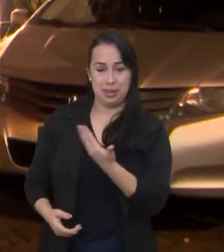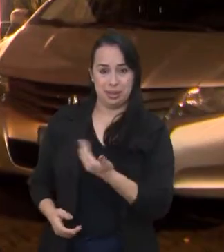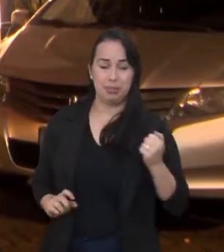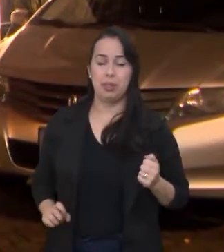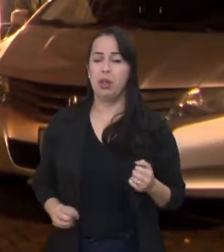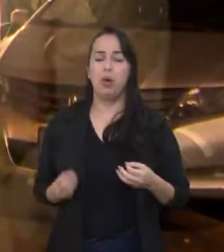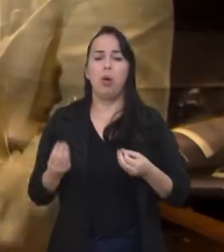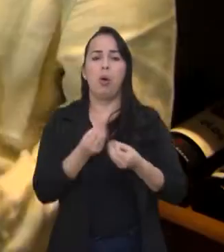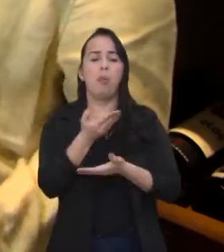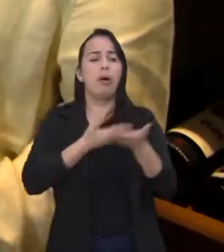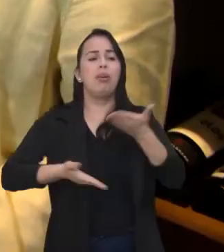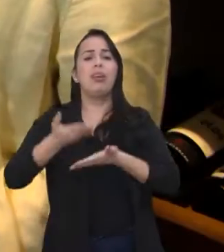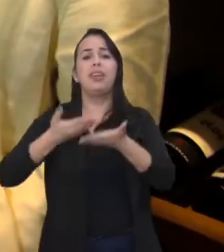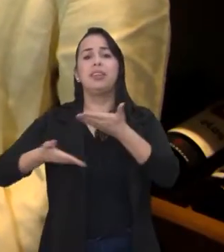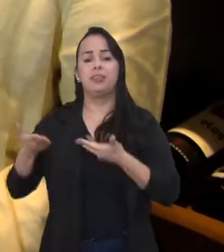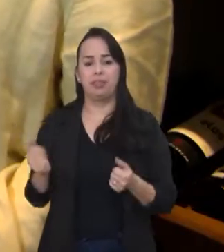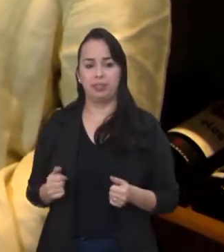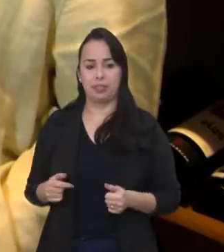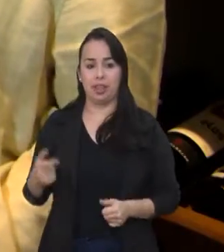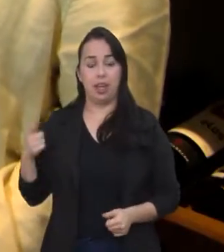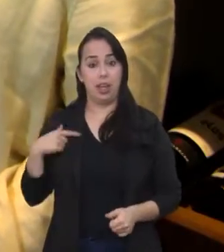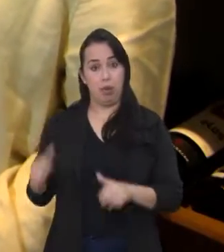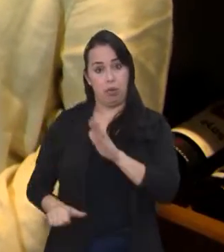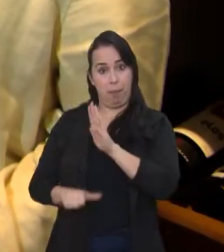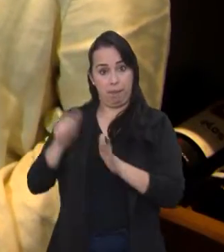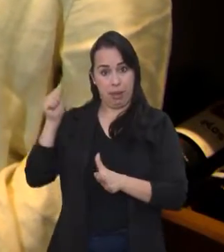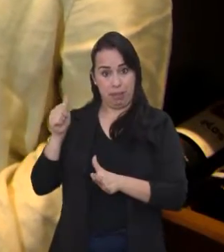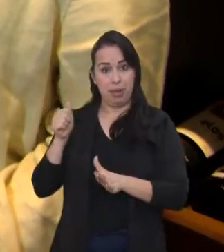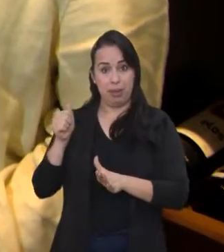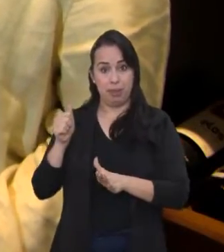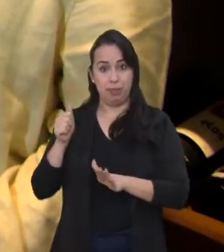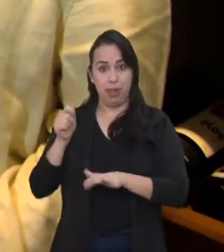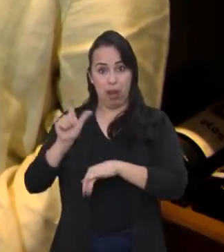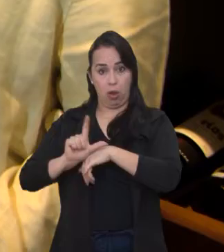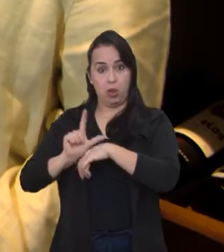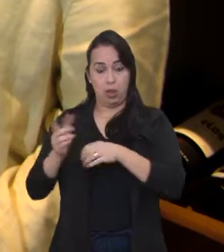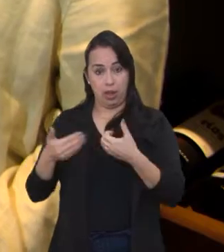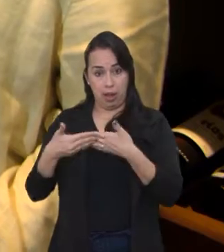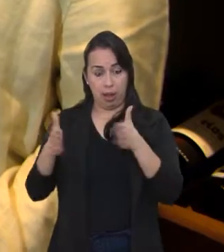relação com esse pessoal? Eu fui a primeira aqui da rua, né?